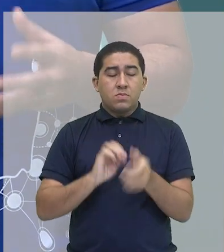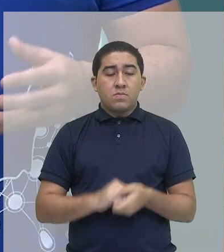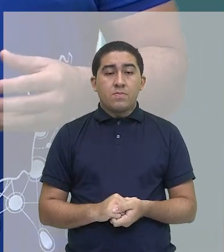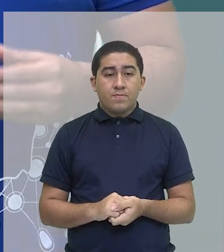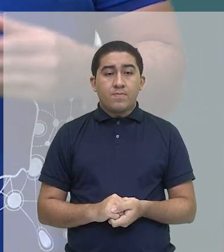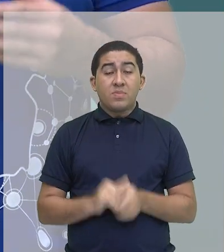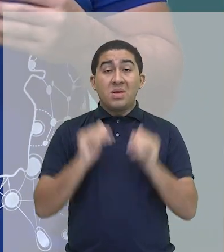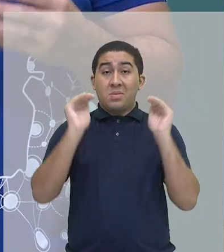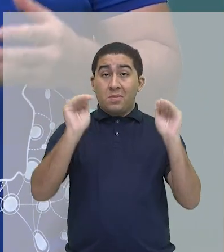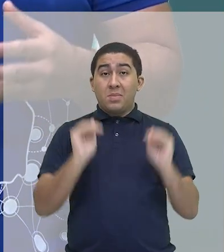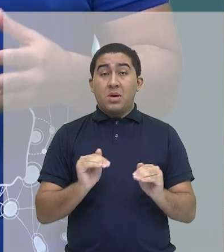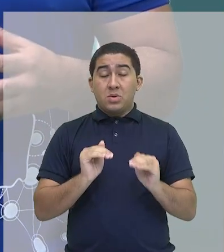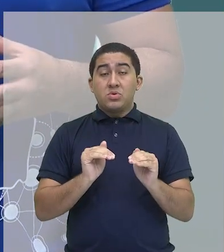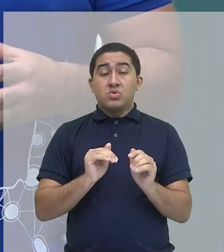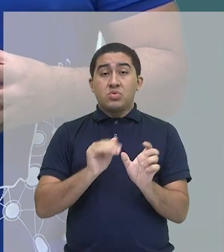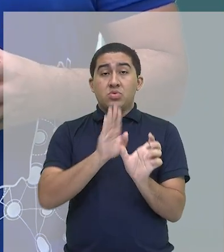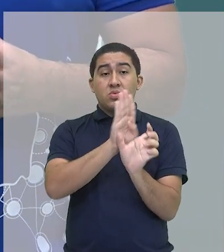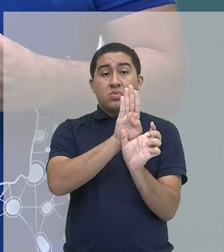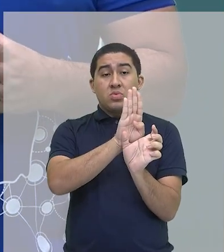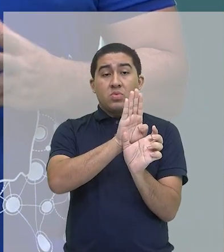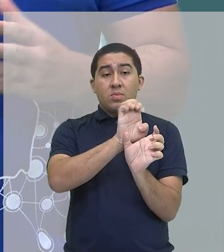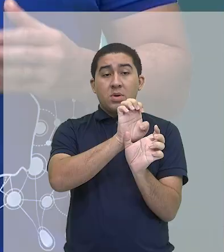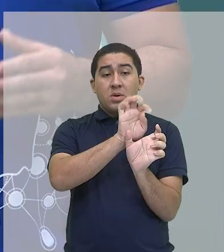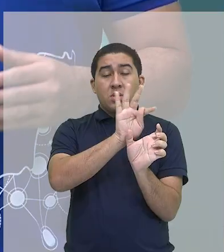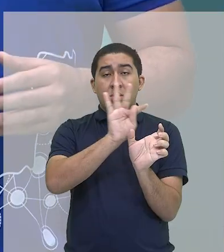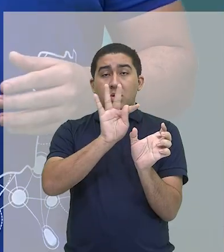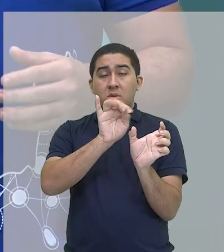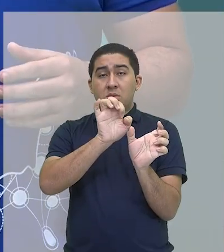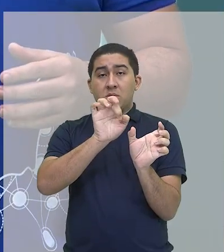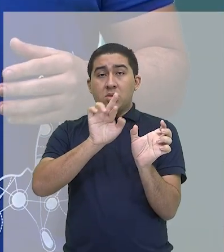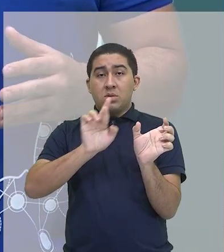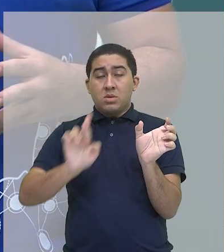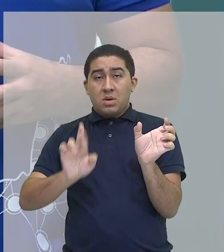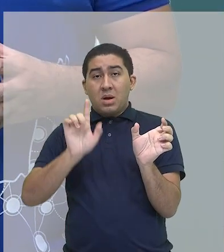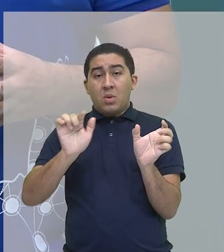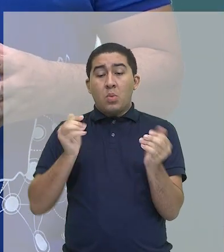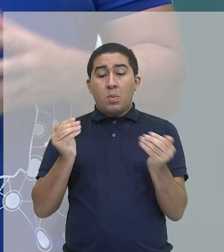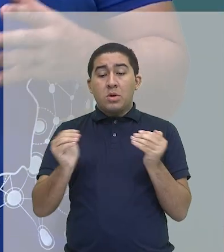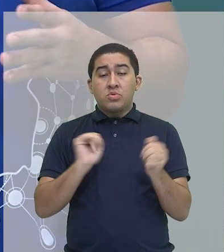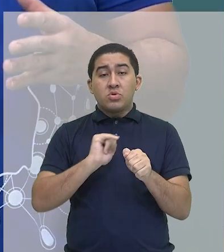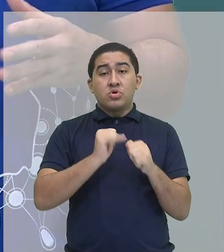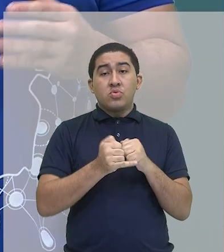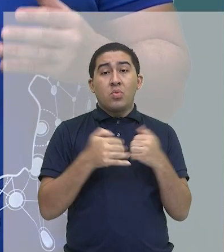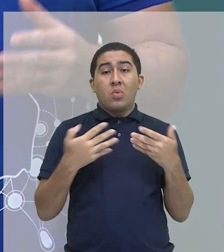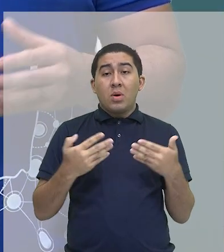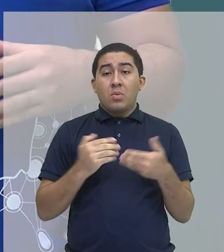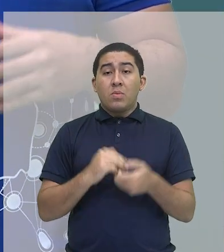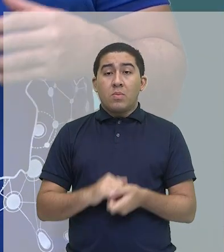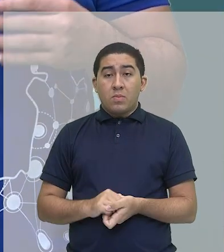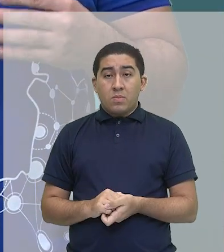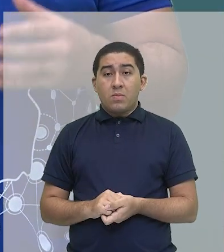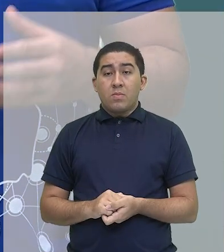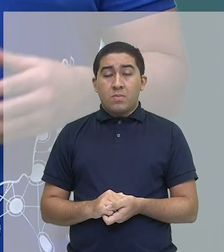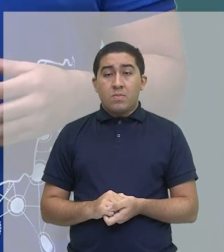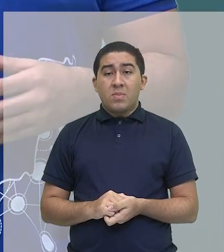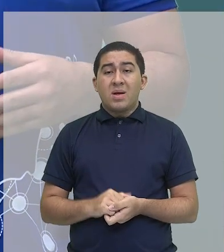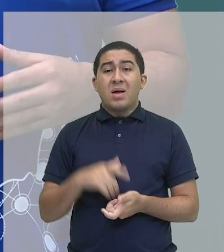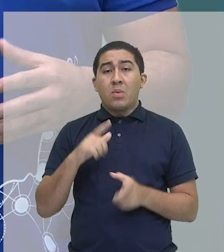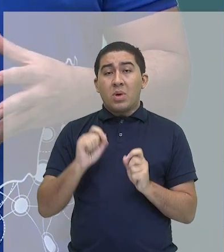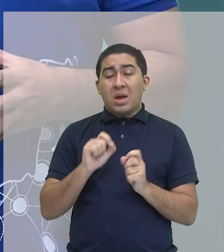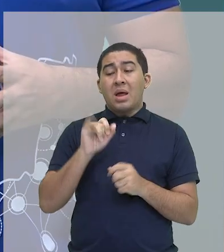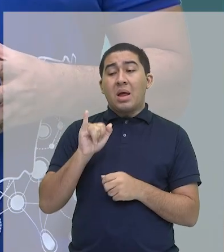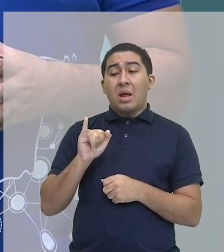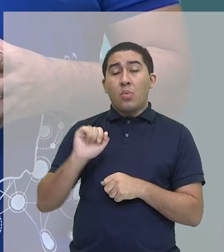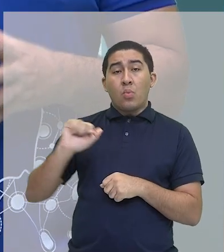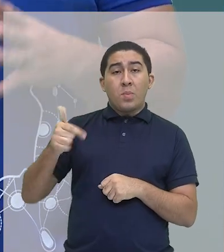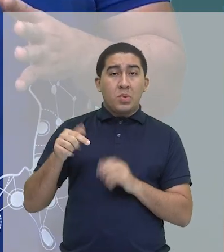E a palavra better é o comparativo de um adjetivo, que é um adjetivo irregular que nós vamos